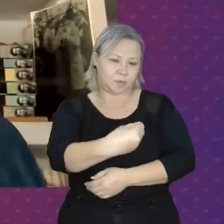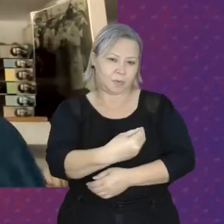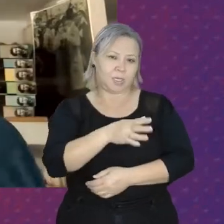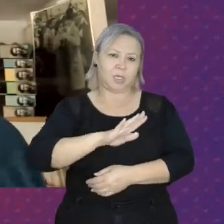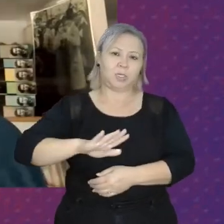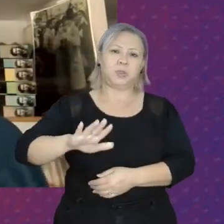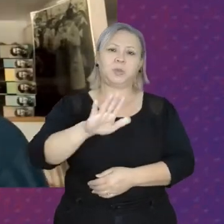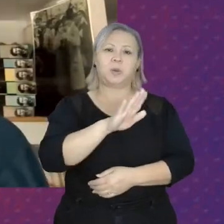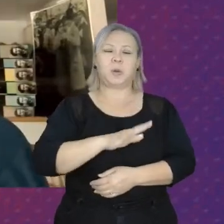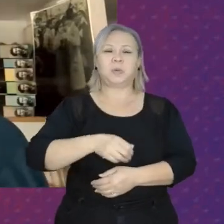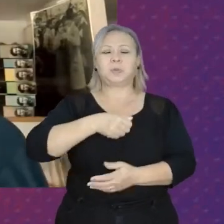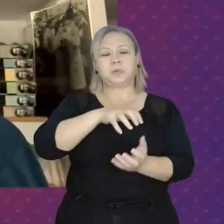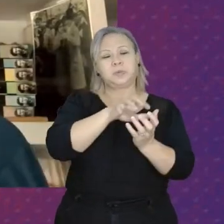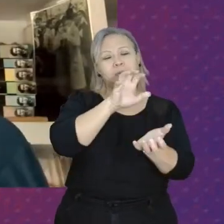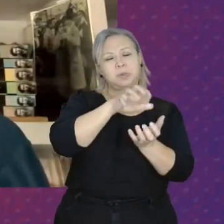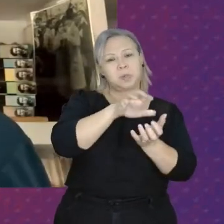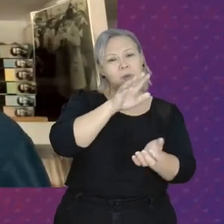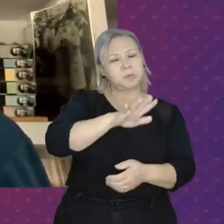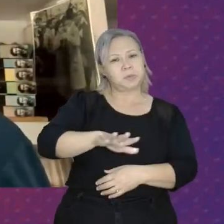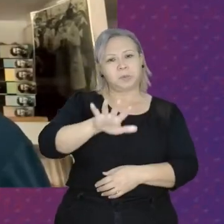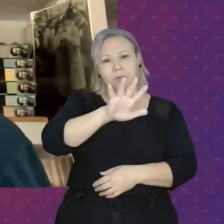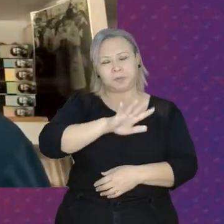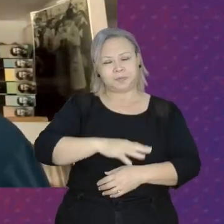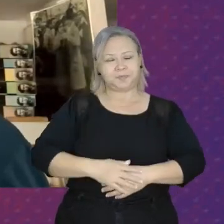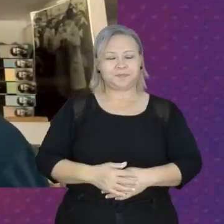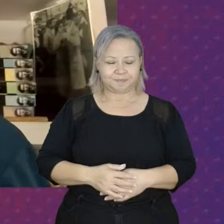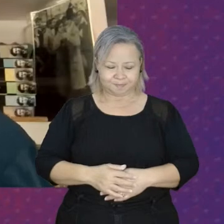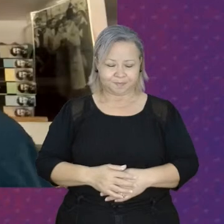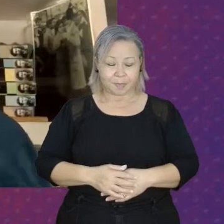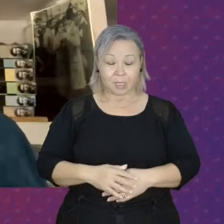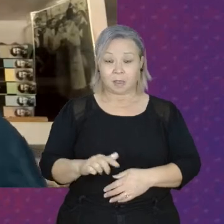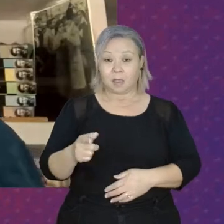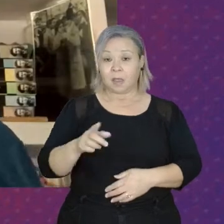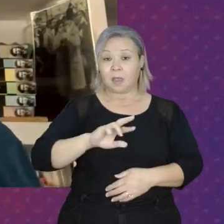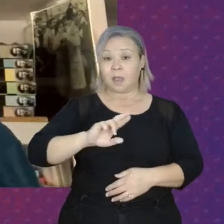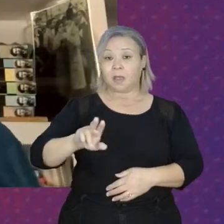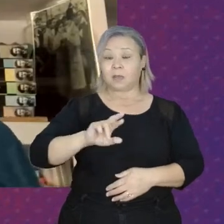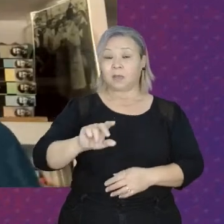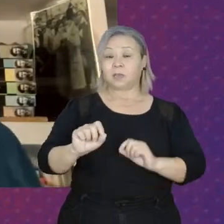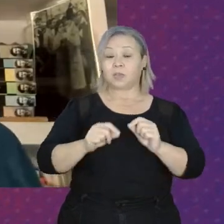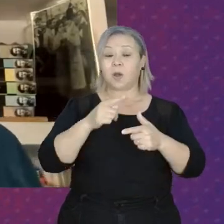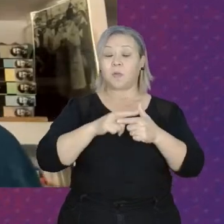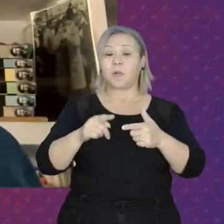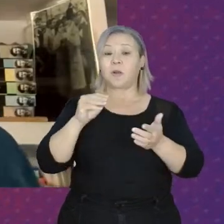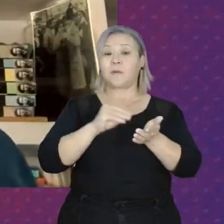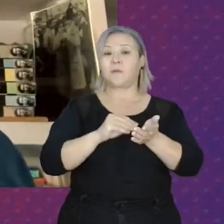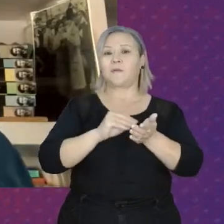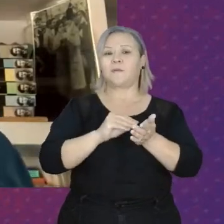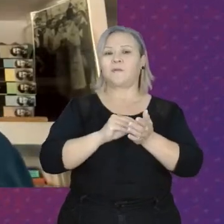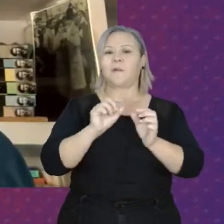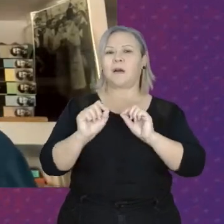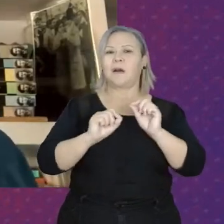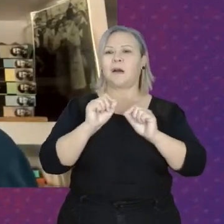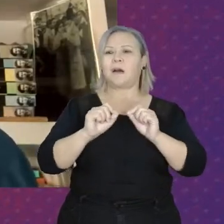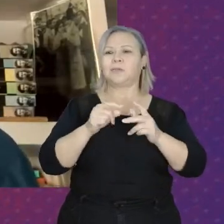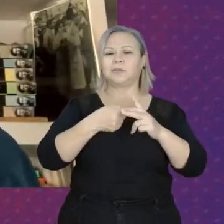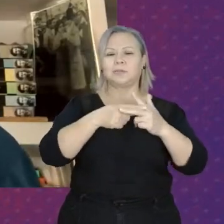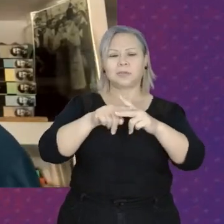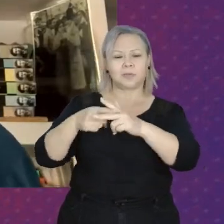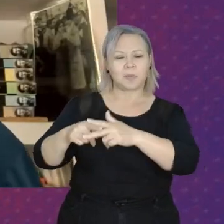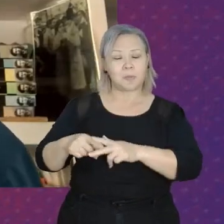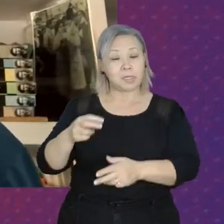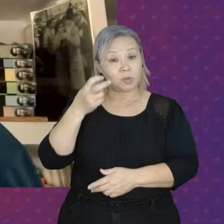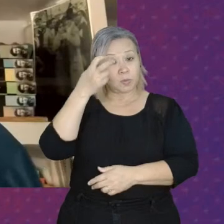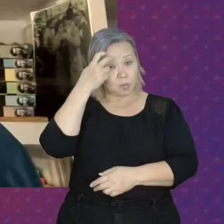os mais idosos. Isso não é só um problema de falta de equipamento. Faltam equipamentos de